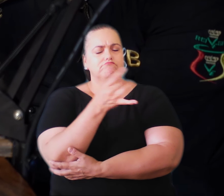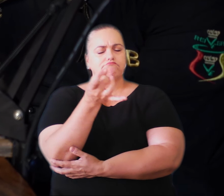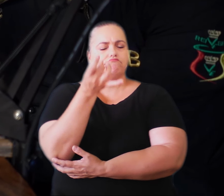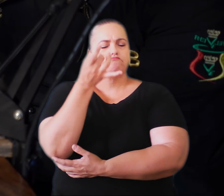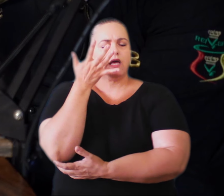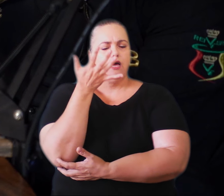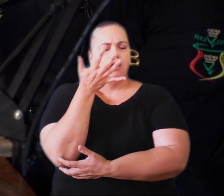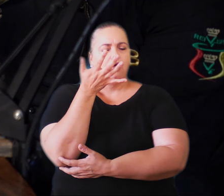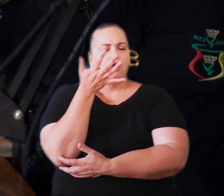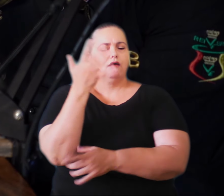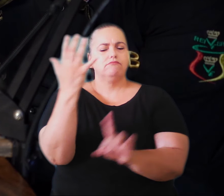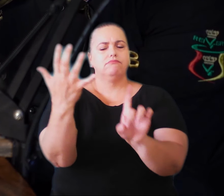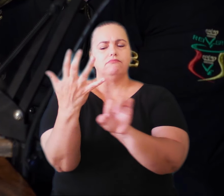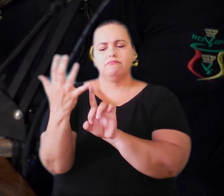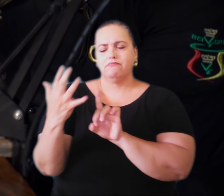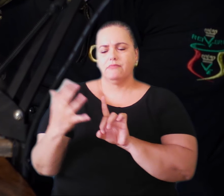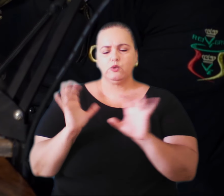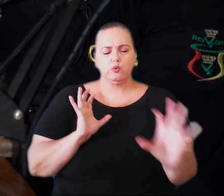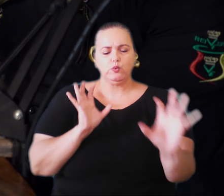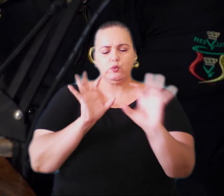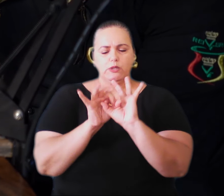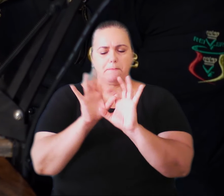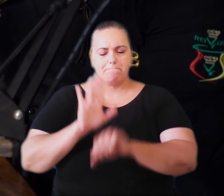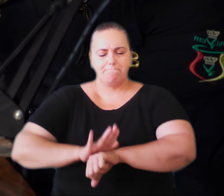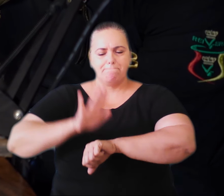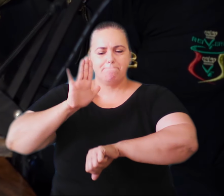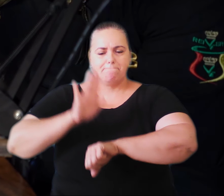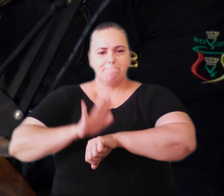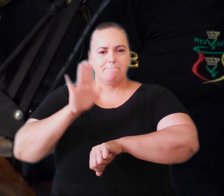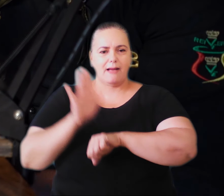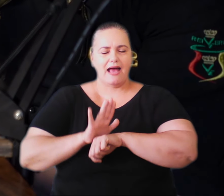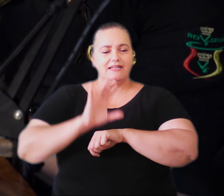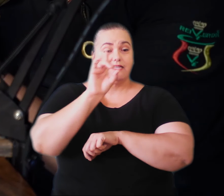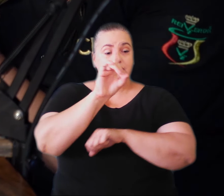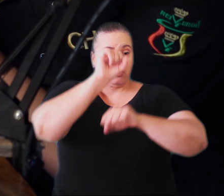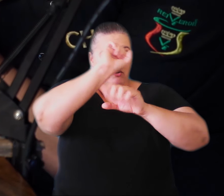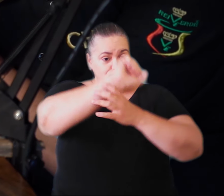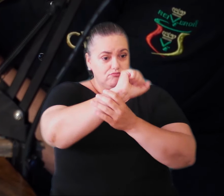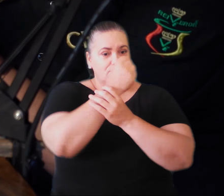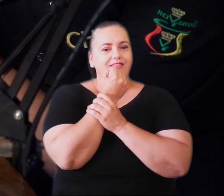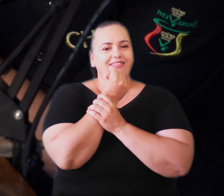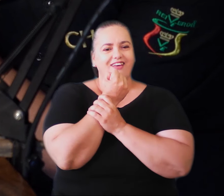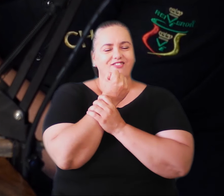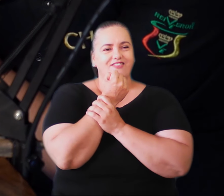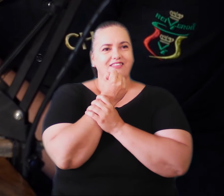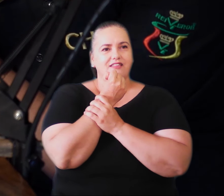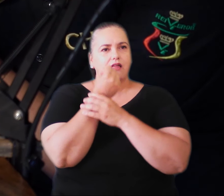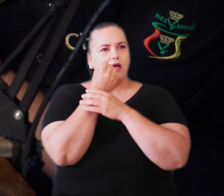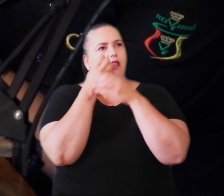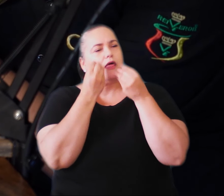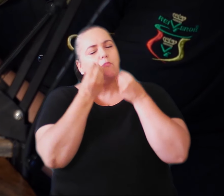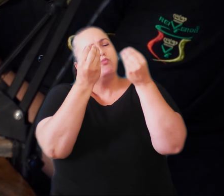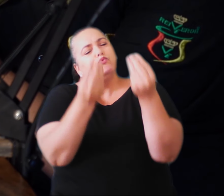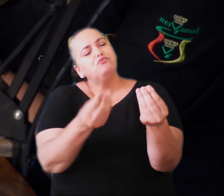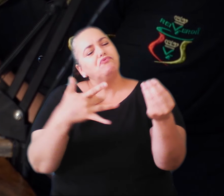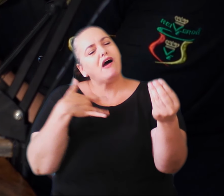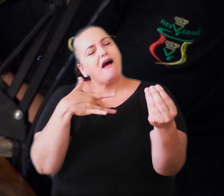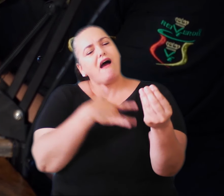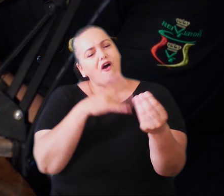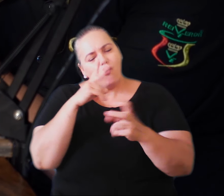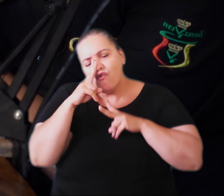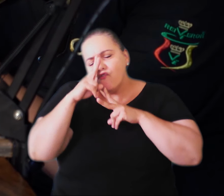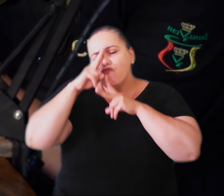Edson Dutra, que nós possa se unir cada vez mais. E que Deus te proteja e que dê muita saúde e força